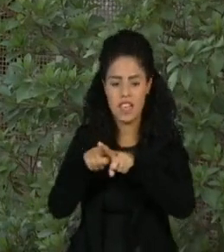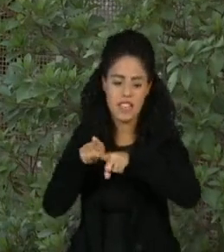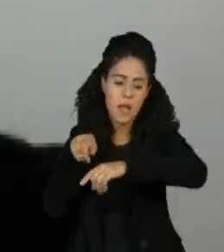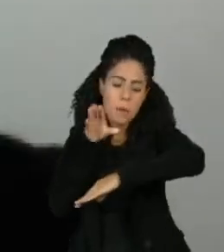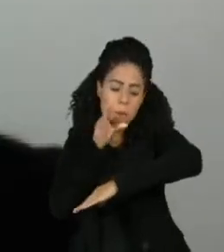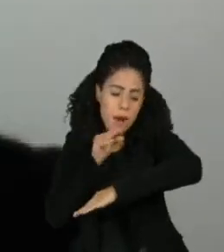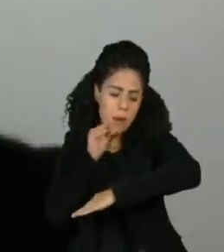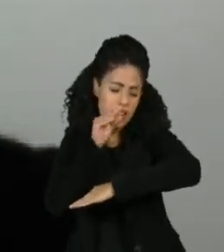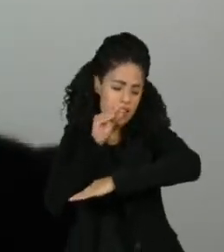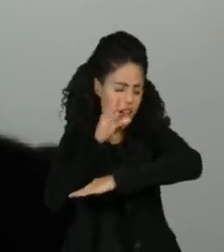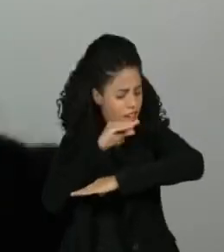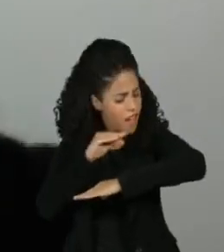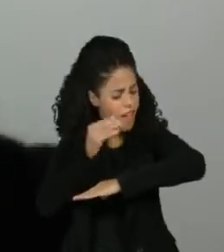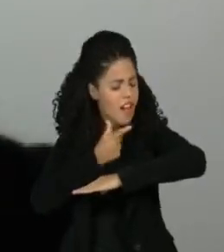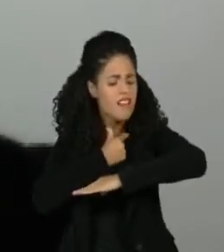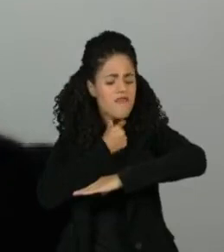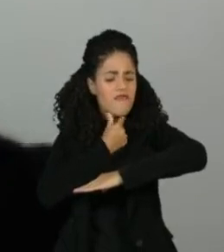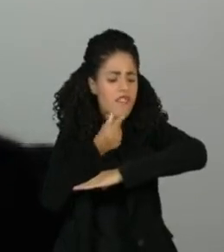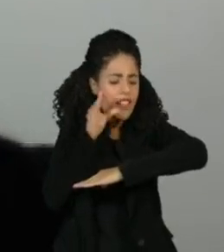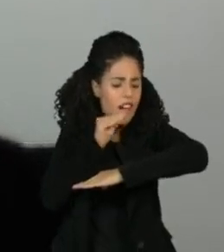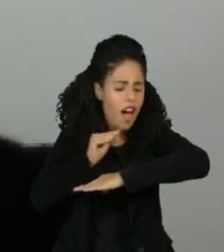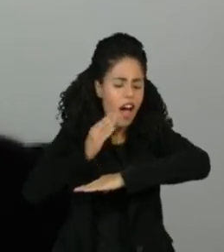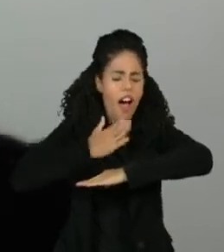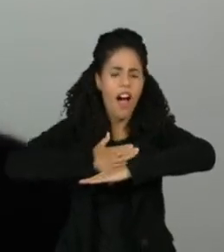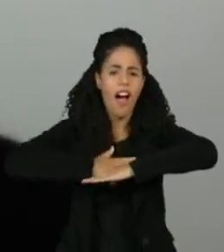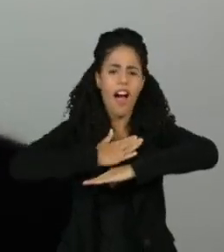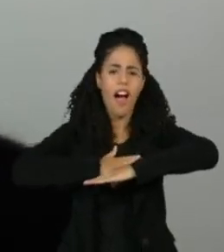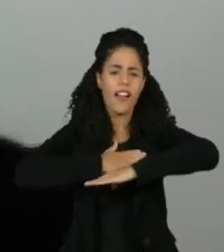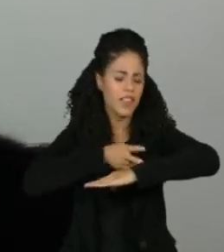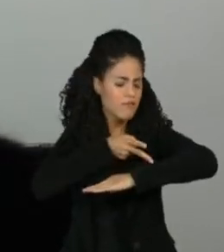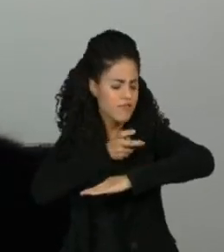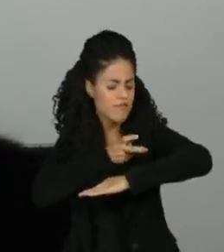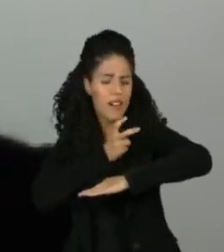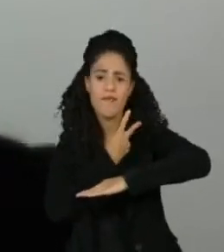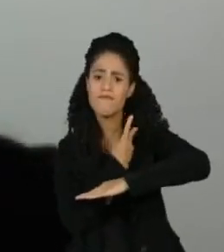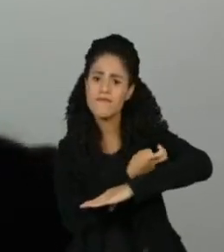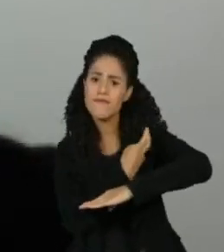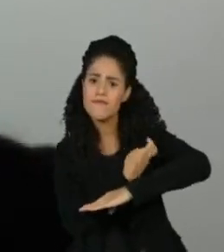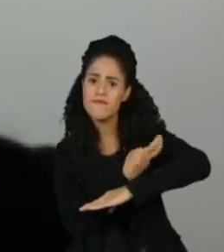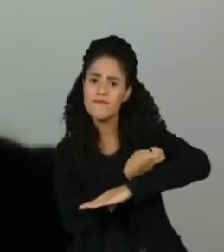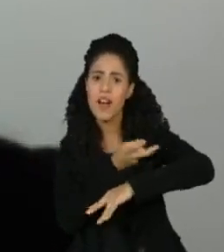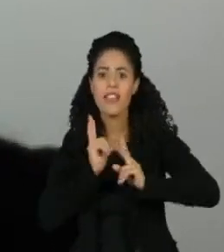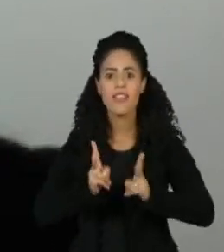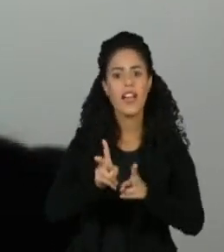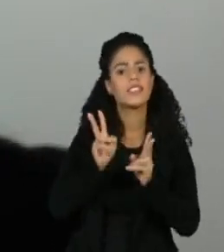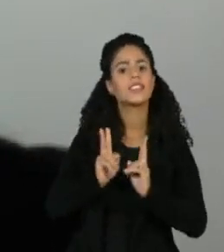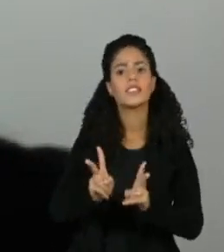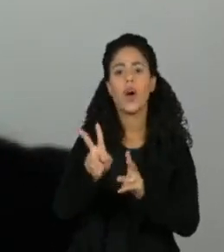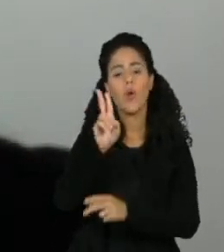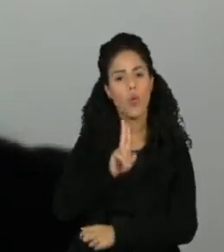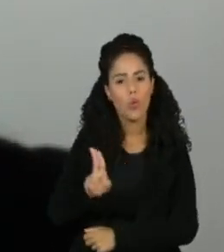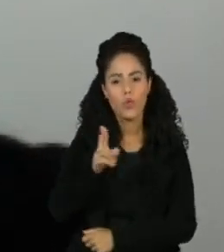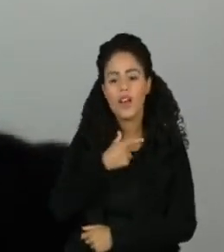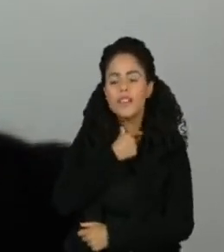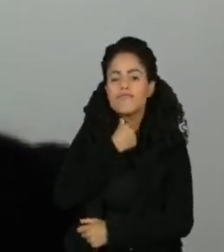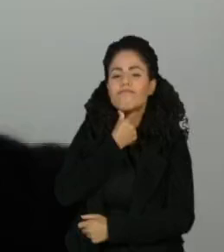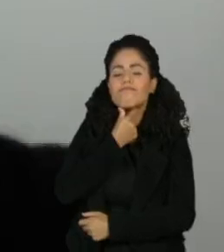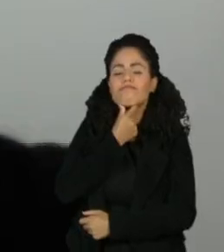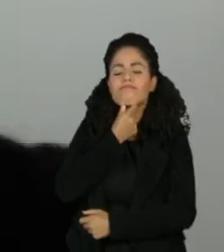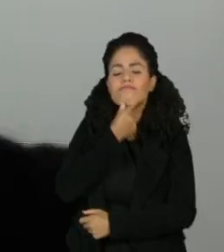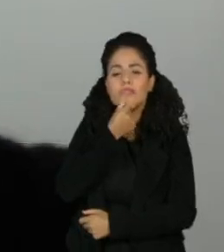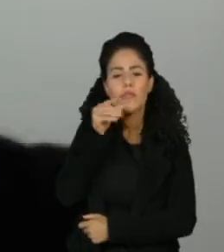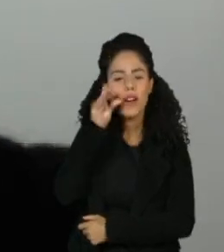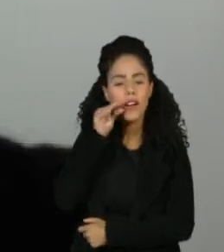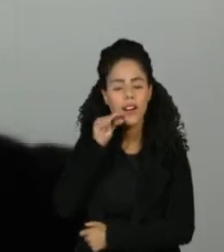das mães. A voz da mãe é a mais atrativa de todas. Então, as mães precisam se utilizar do manhês, fazer essa voz, mas